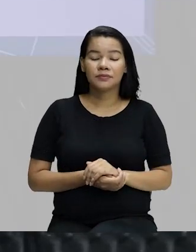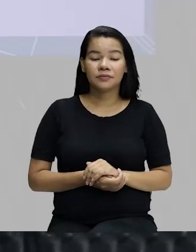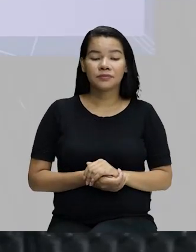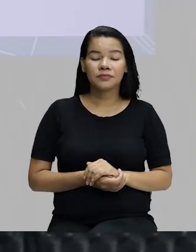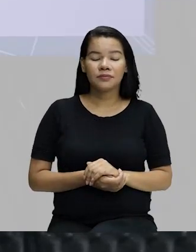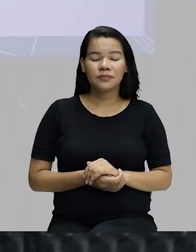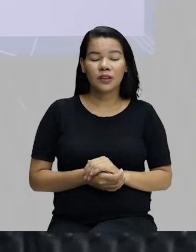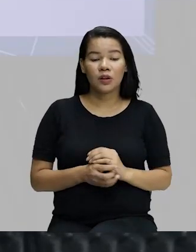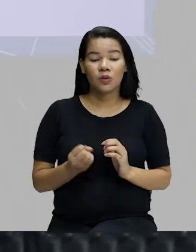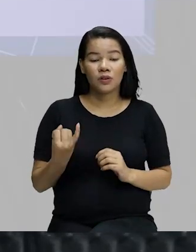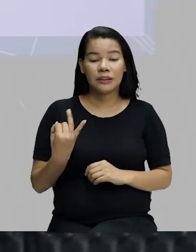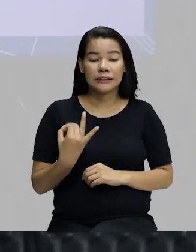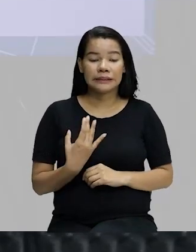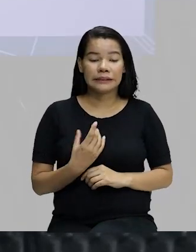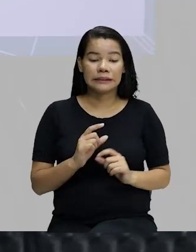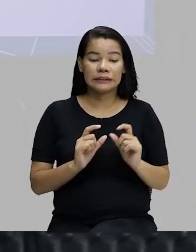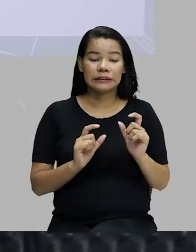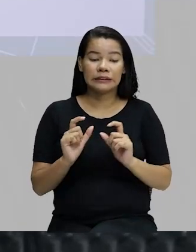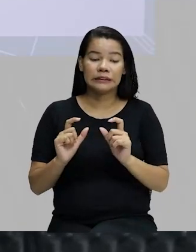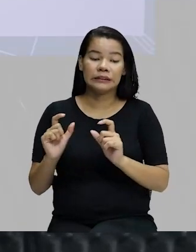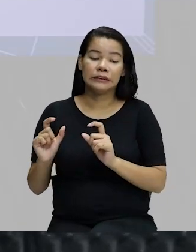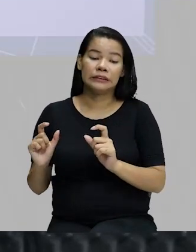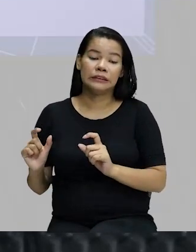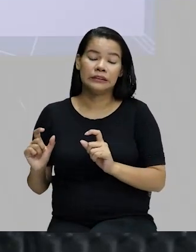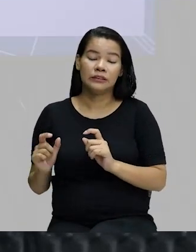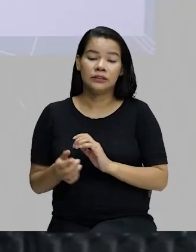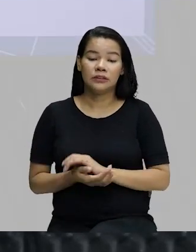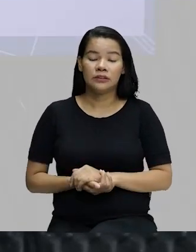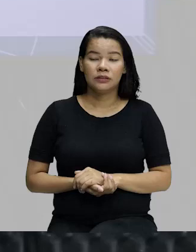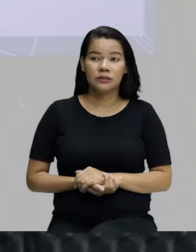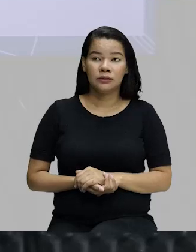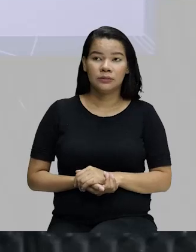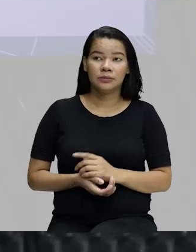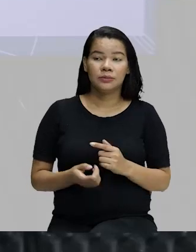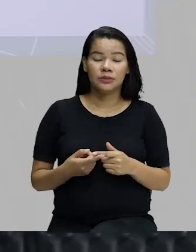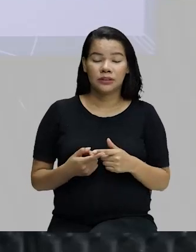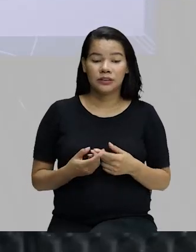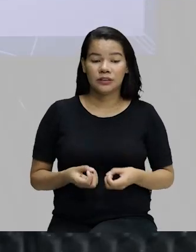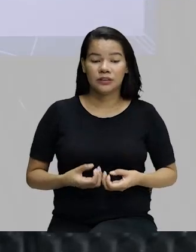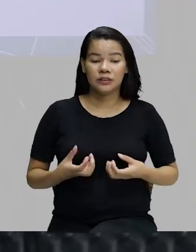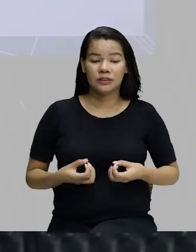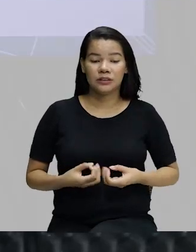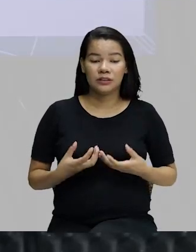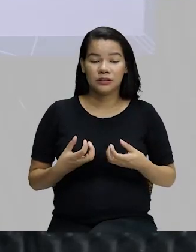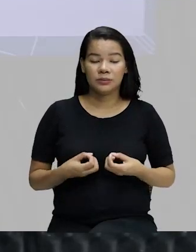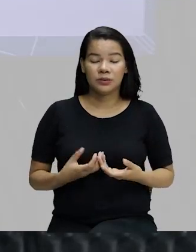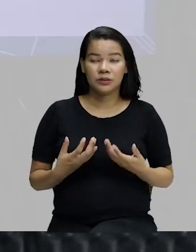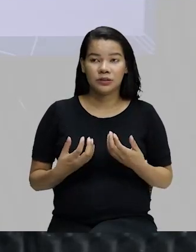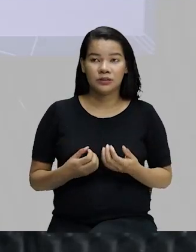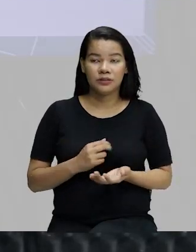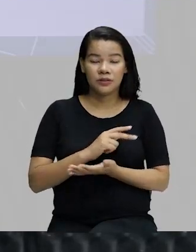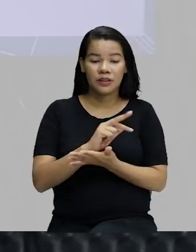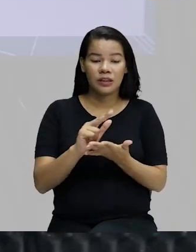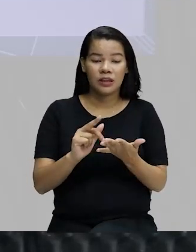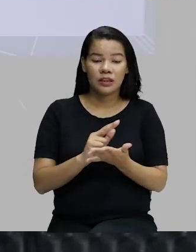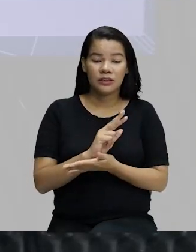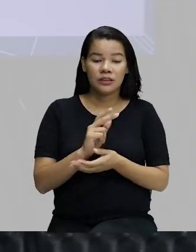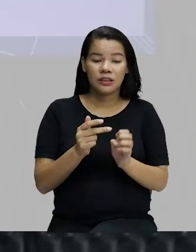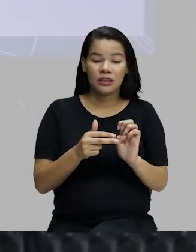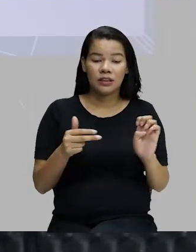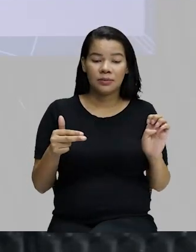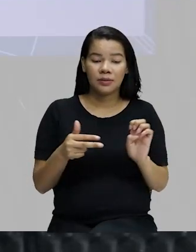Então, 4 vezes 10 elevado a 18. Por quê? Porque foram gerados vários